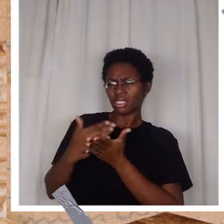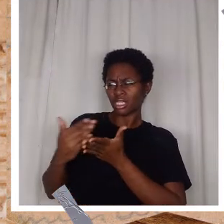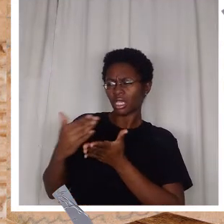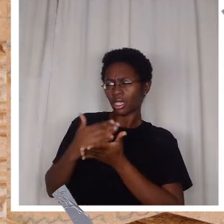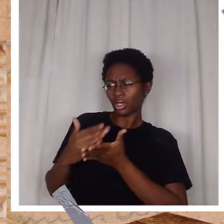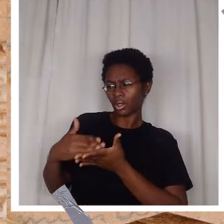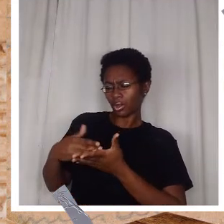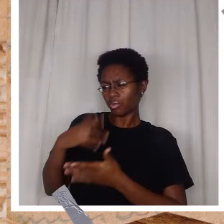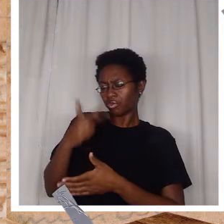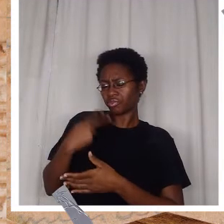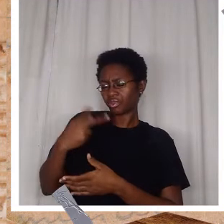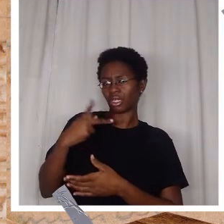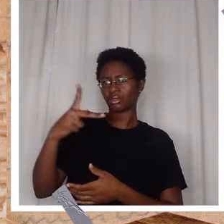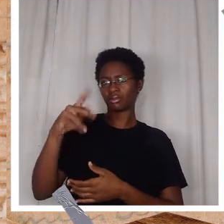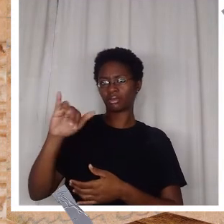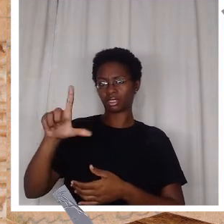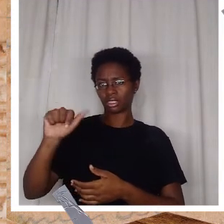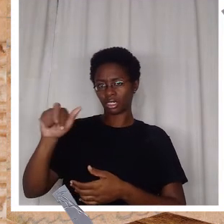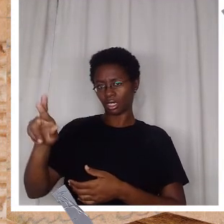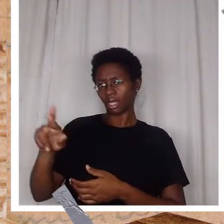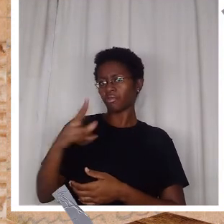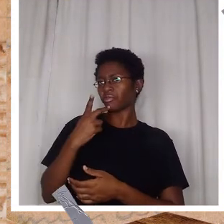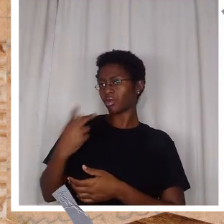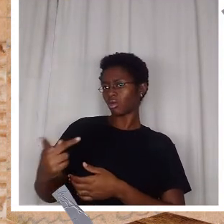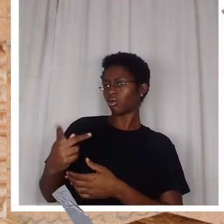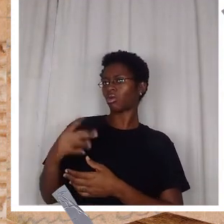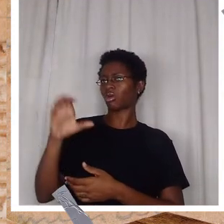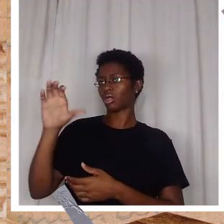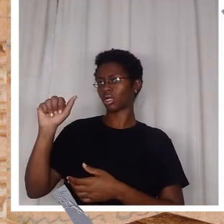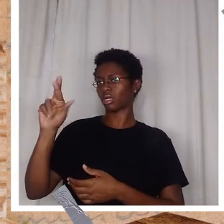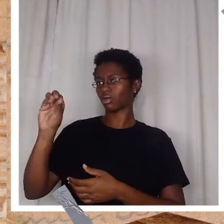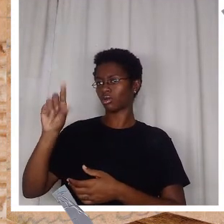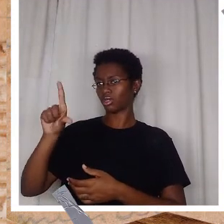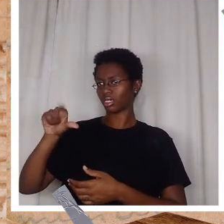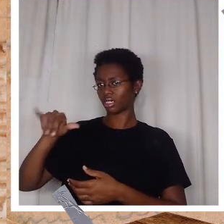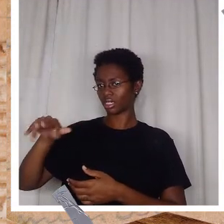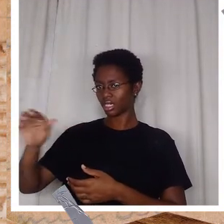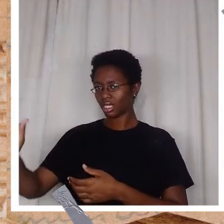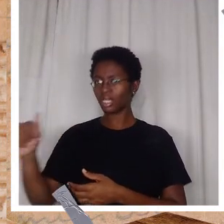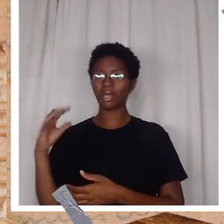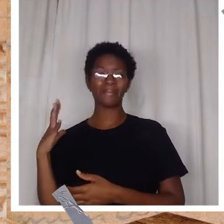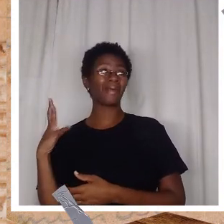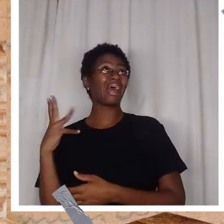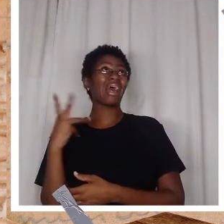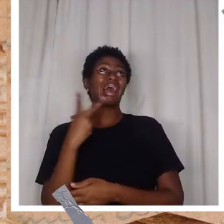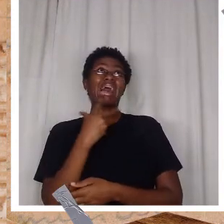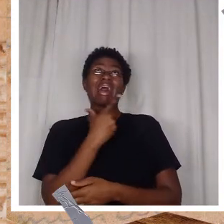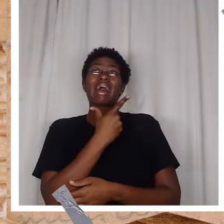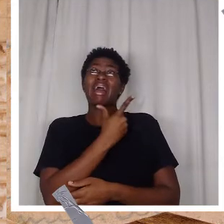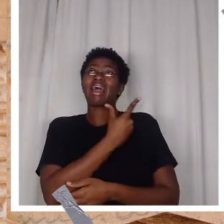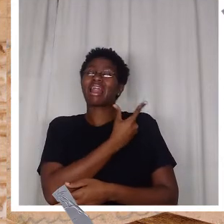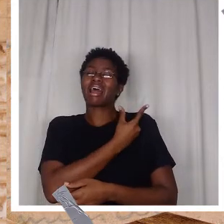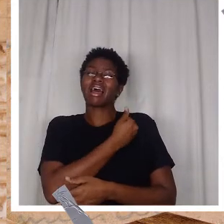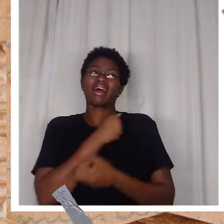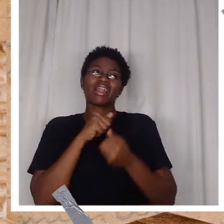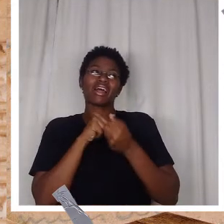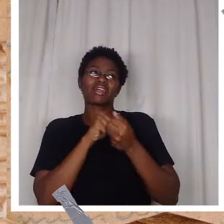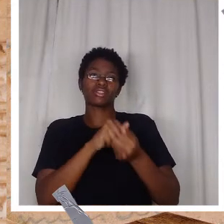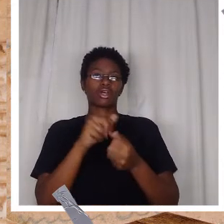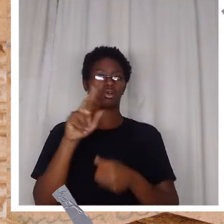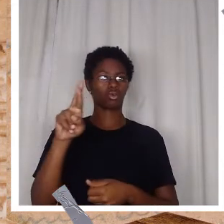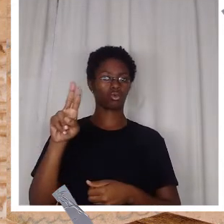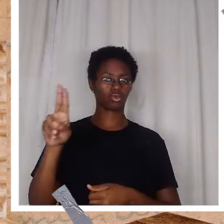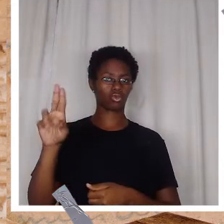né, sobre a Carolina Maria de Jesus com a maravilhosa musa, diva, rainha Ruth Souza.